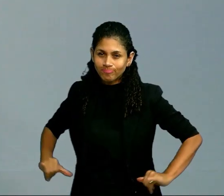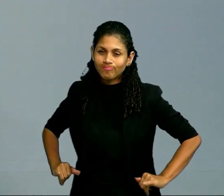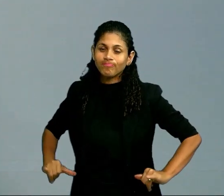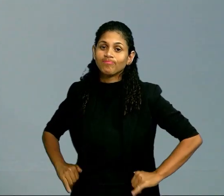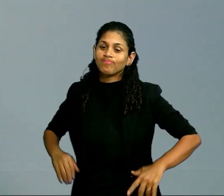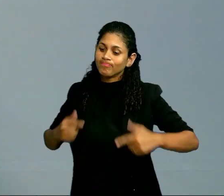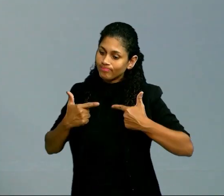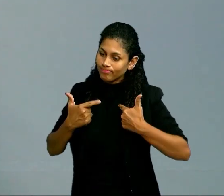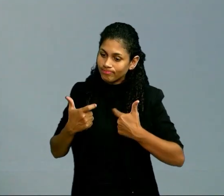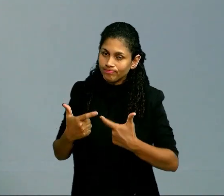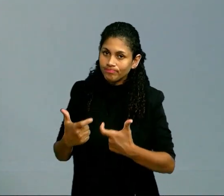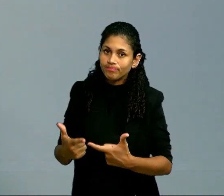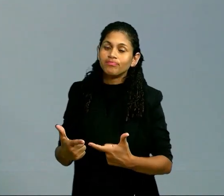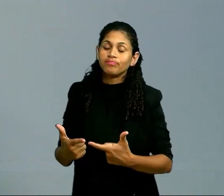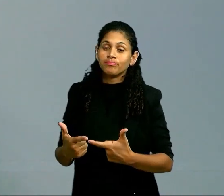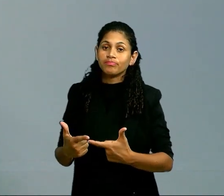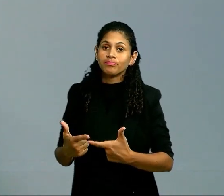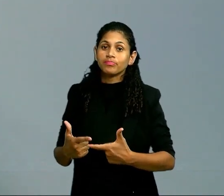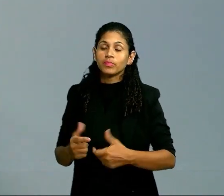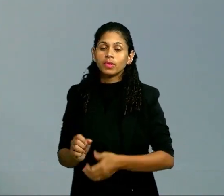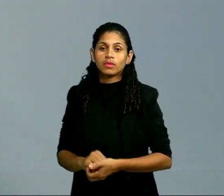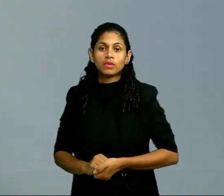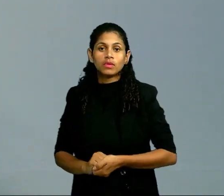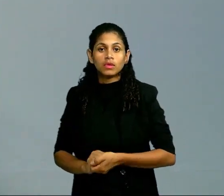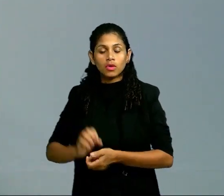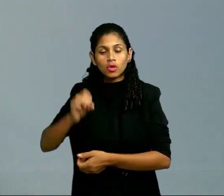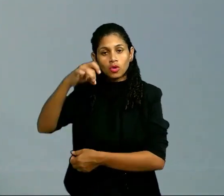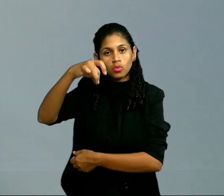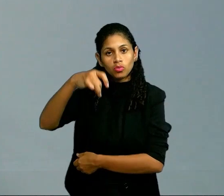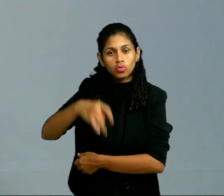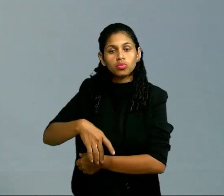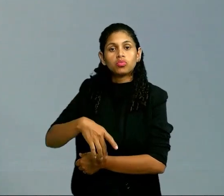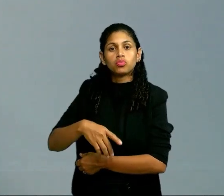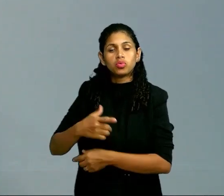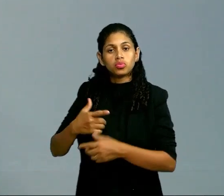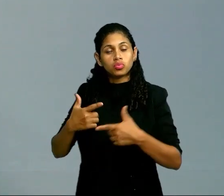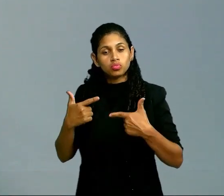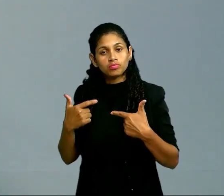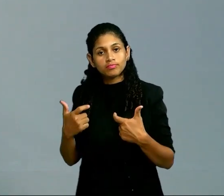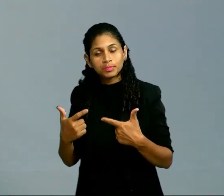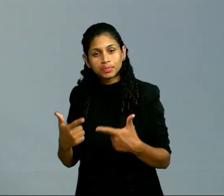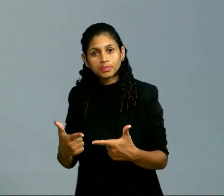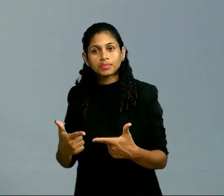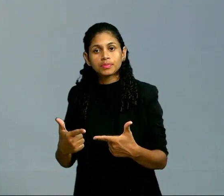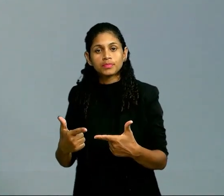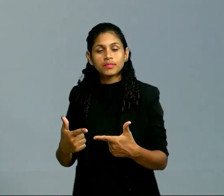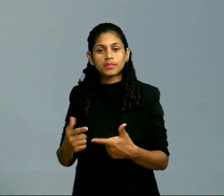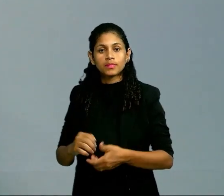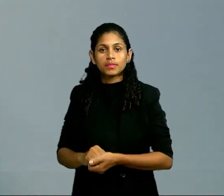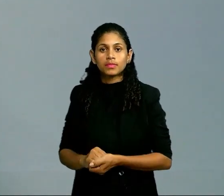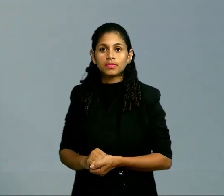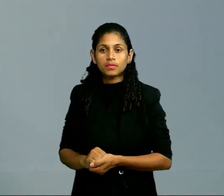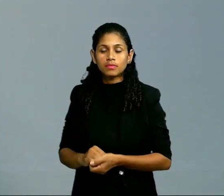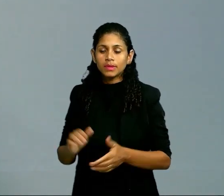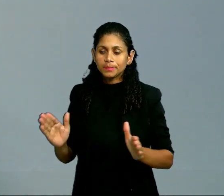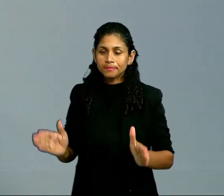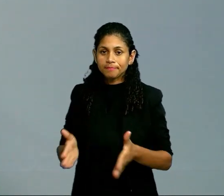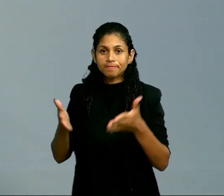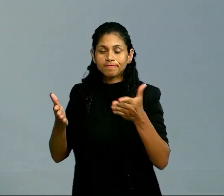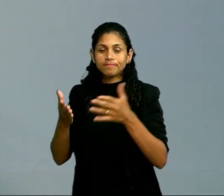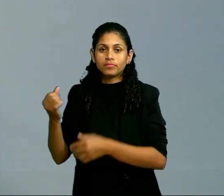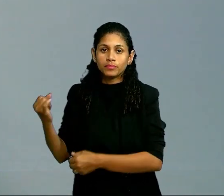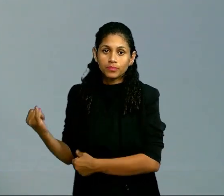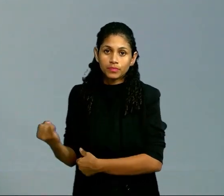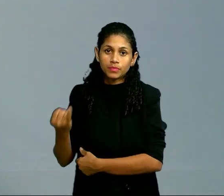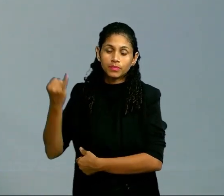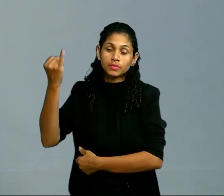Um outro, e por último, né, o último conflito da aula de hoje, é um conflito muito famoso, muito importante,